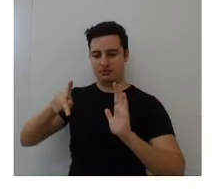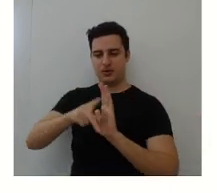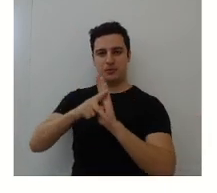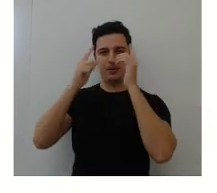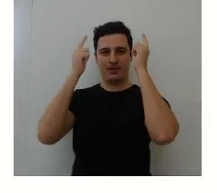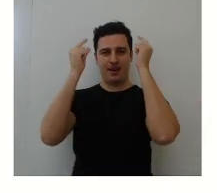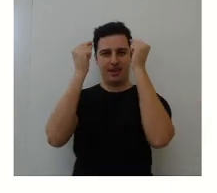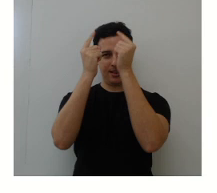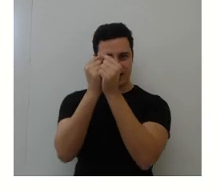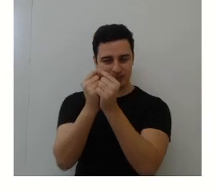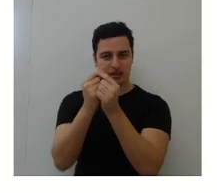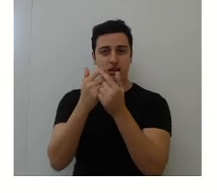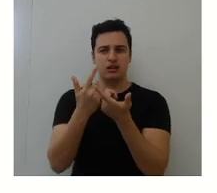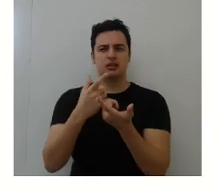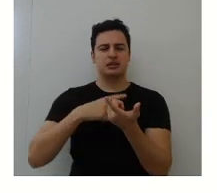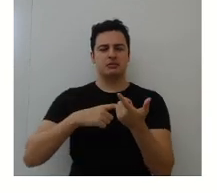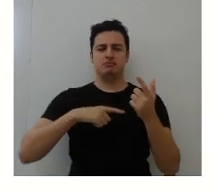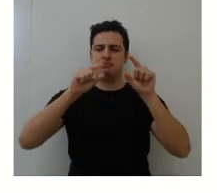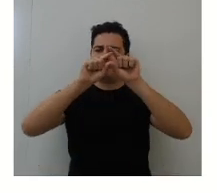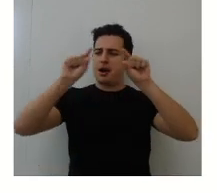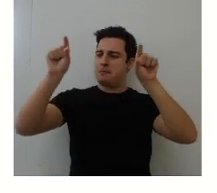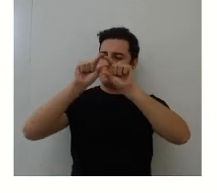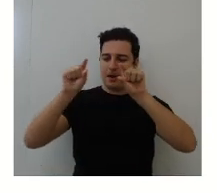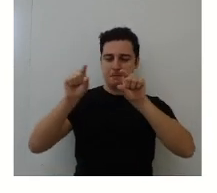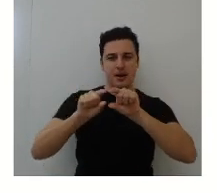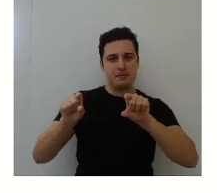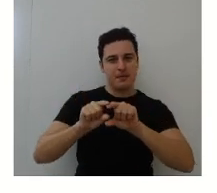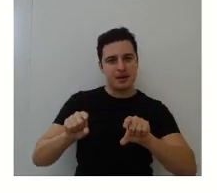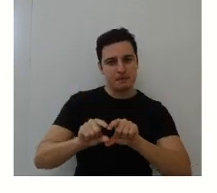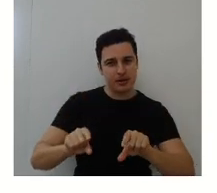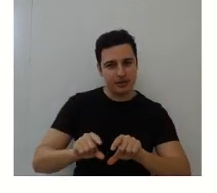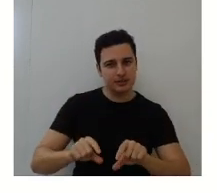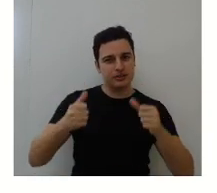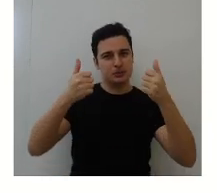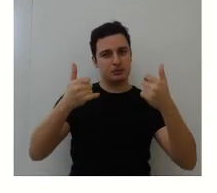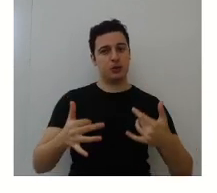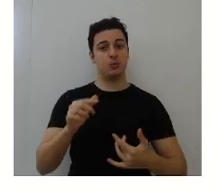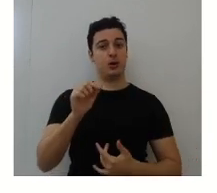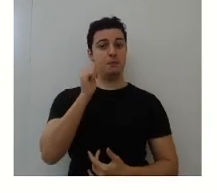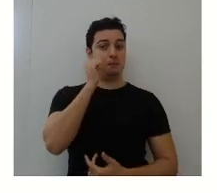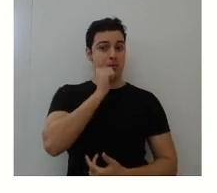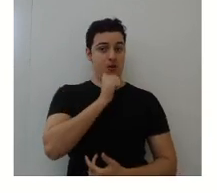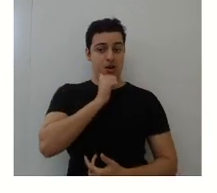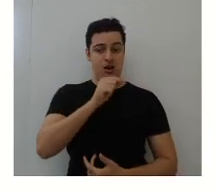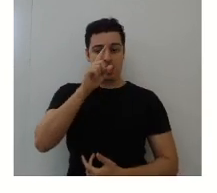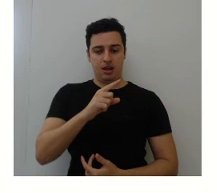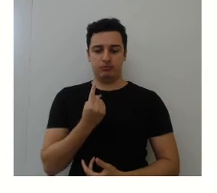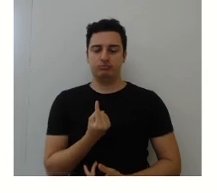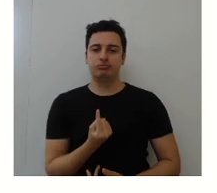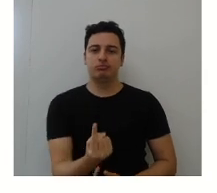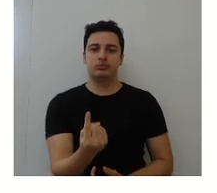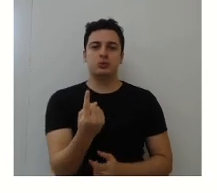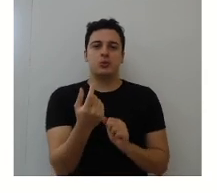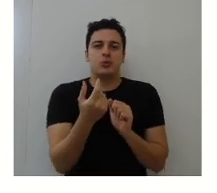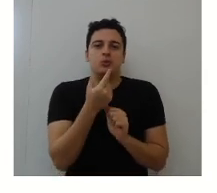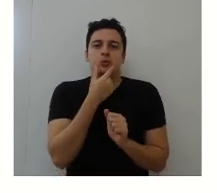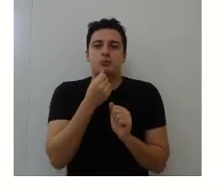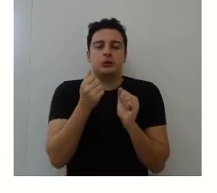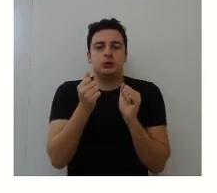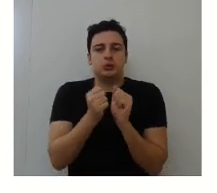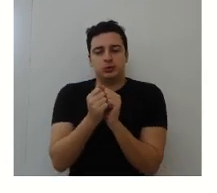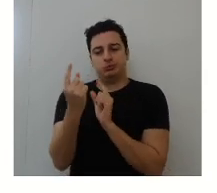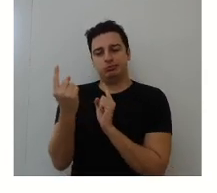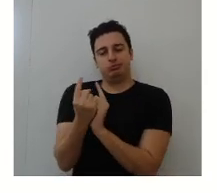a mulher basicamente ela vivia em dependência do homem. Né? Lembrando